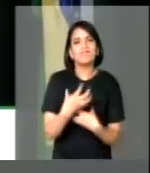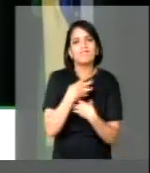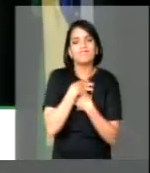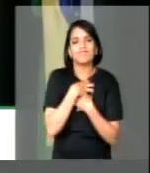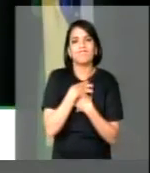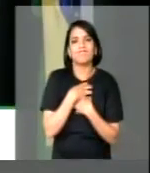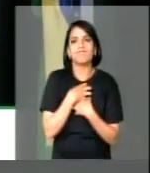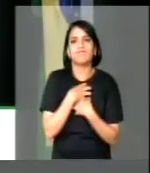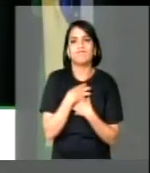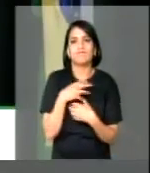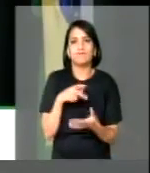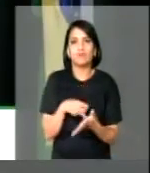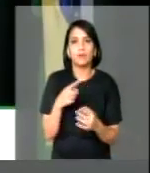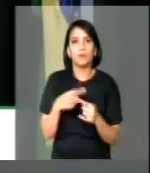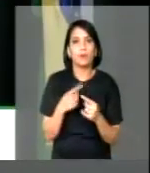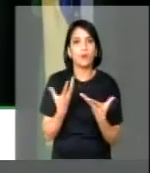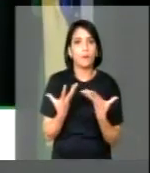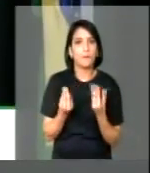tem